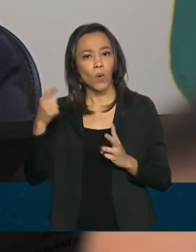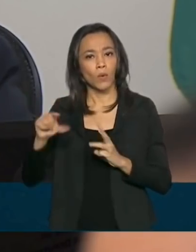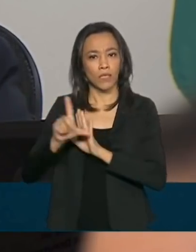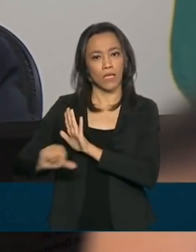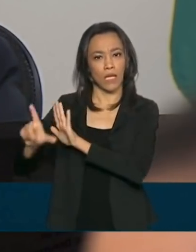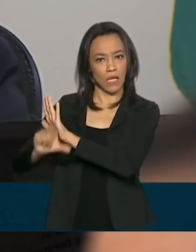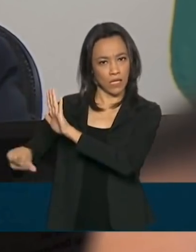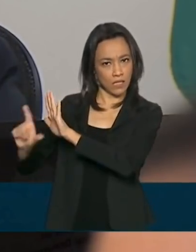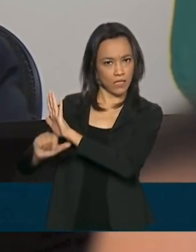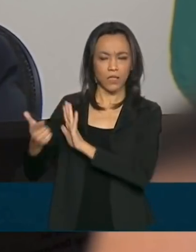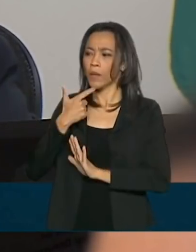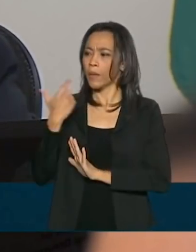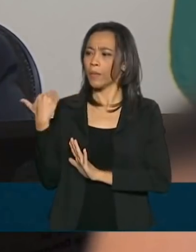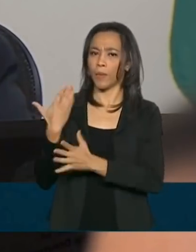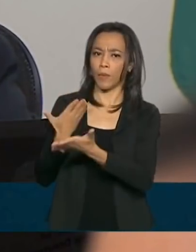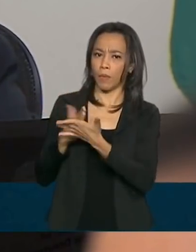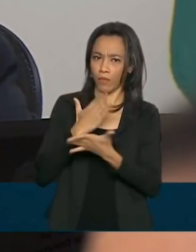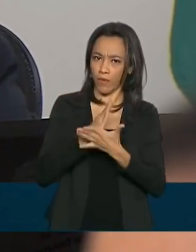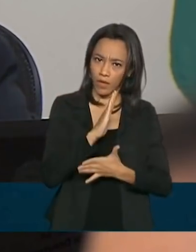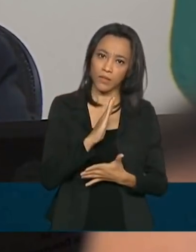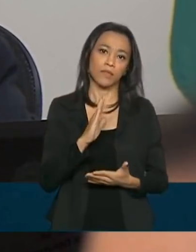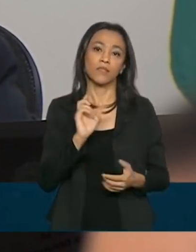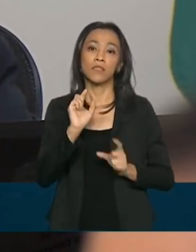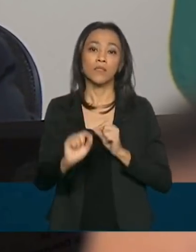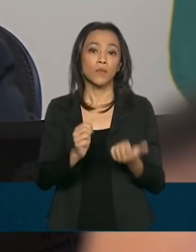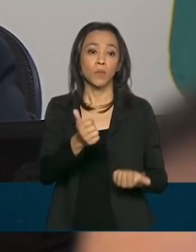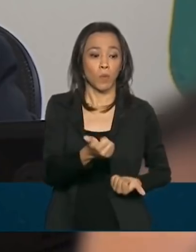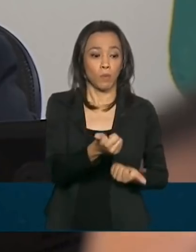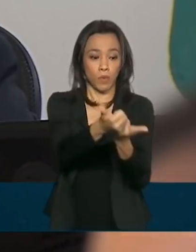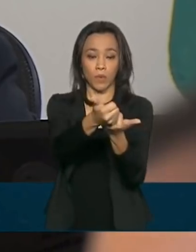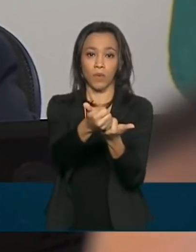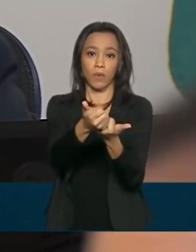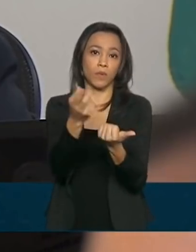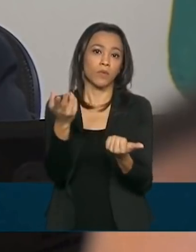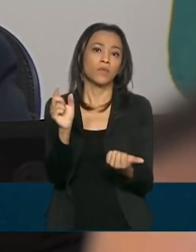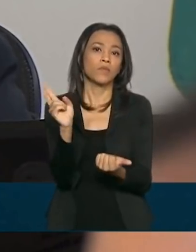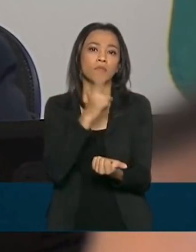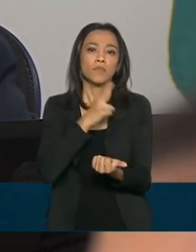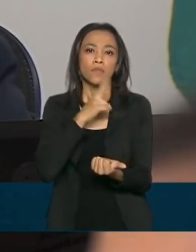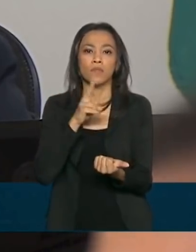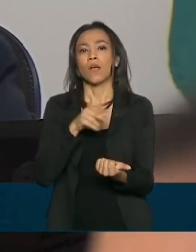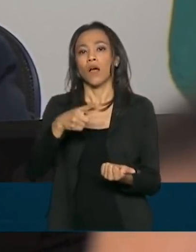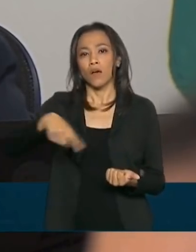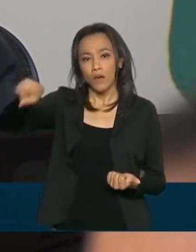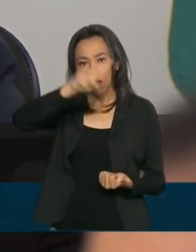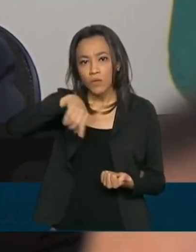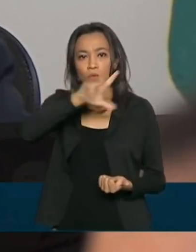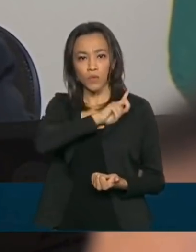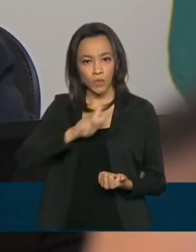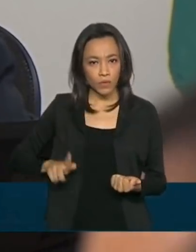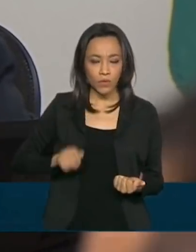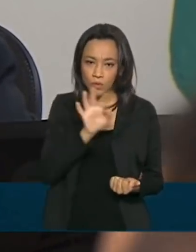pouco aprovadas, de um auxílio, né, um socorro aos senhores governadores,